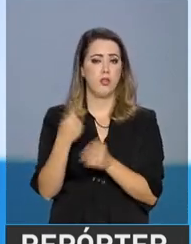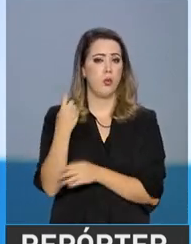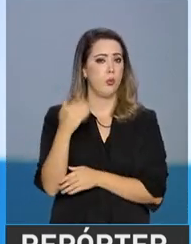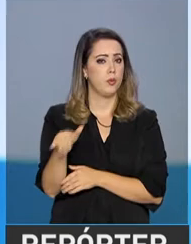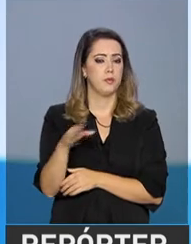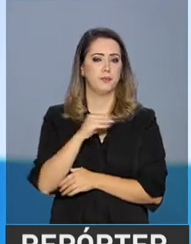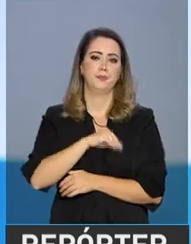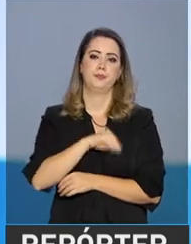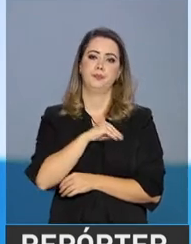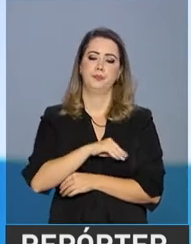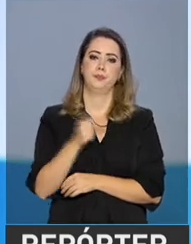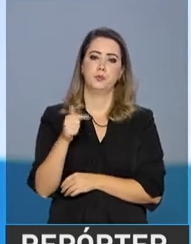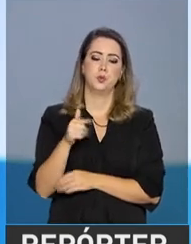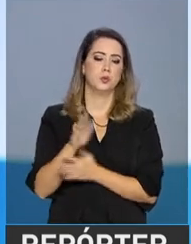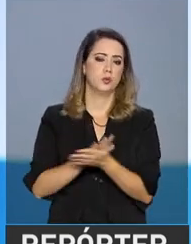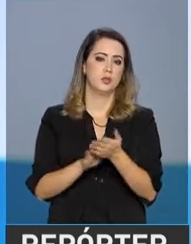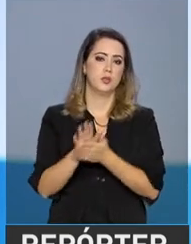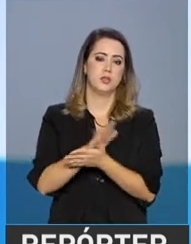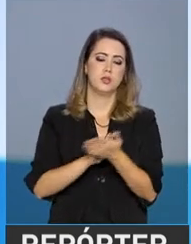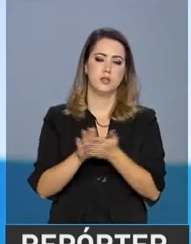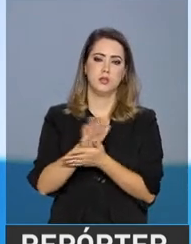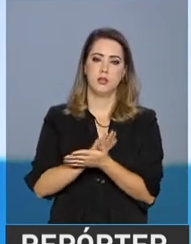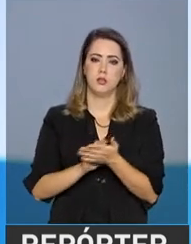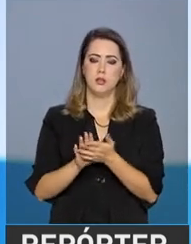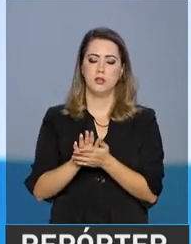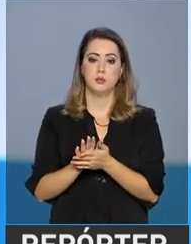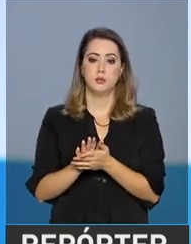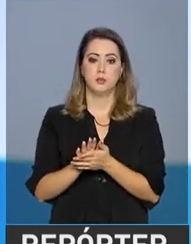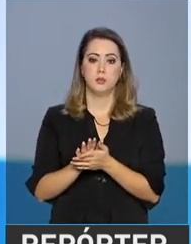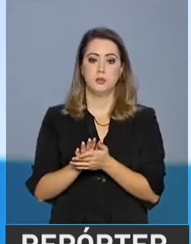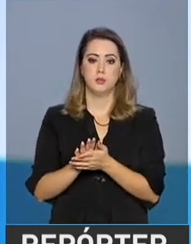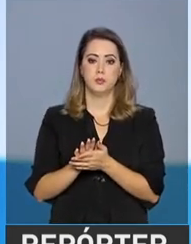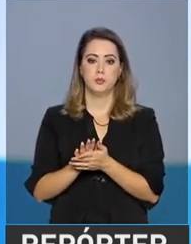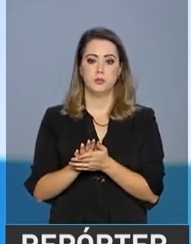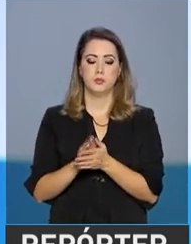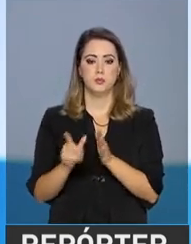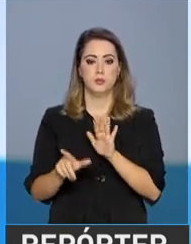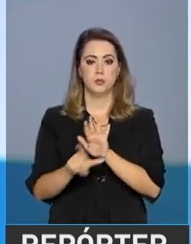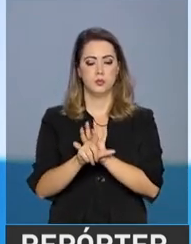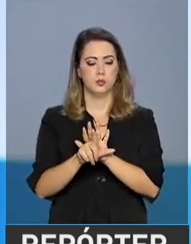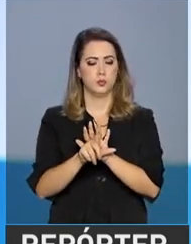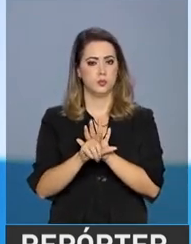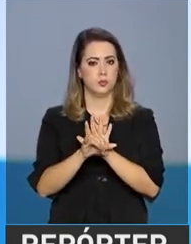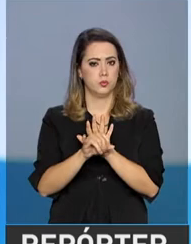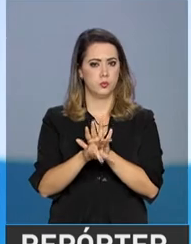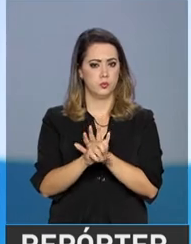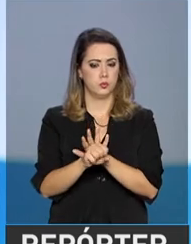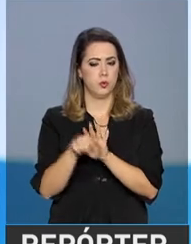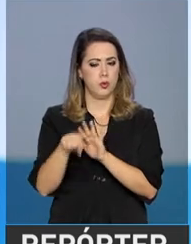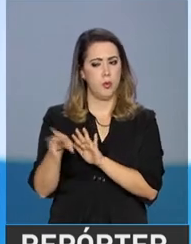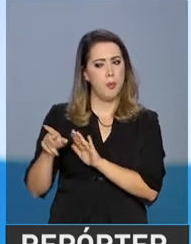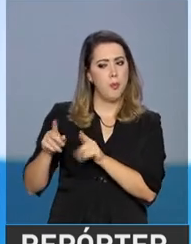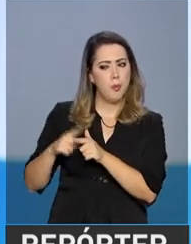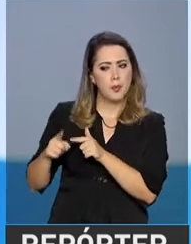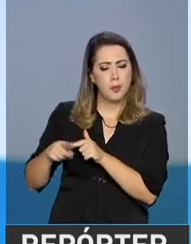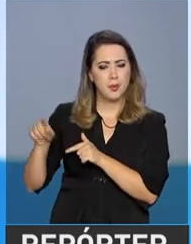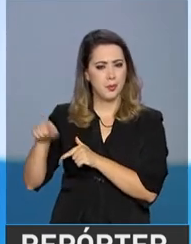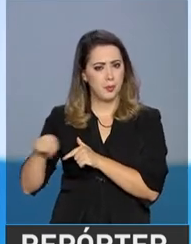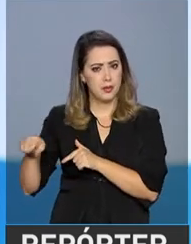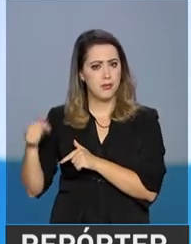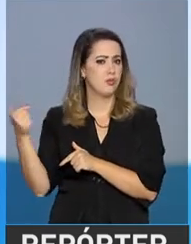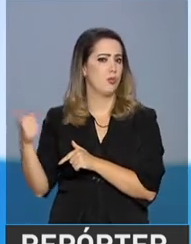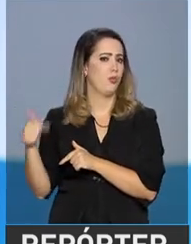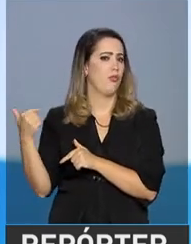mínimo não há uma definição se quer da reforma previdenciária que já atinge segundo